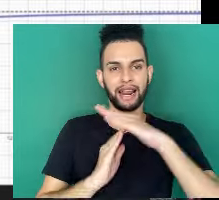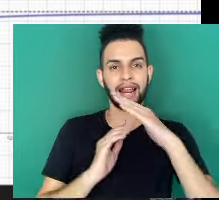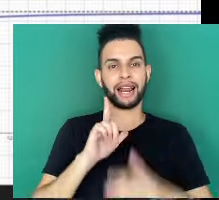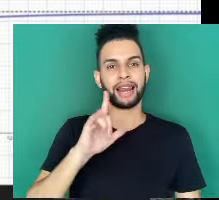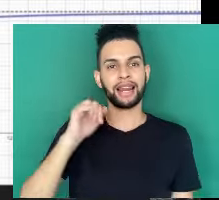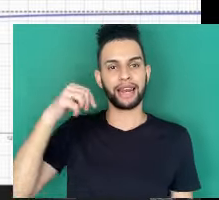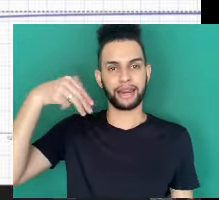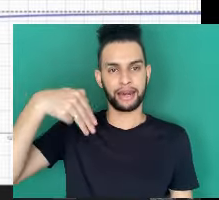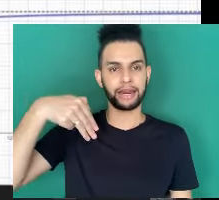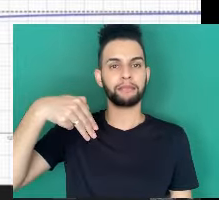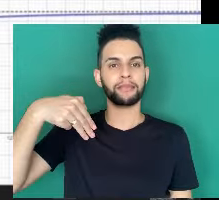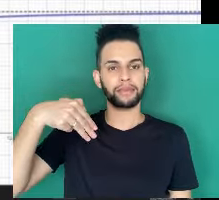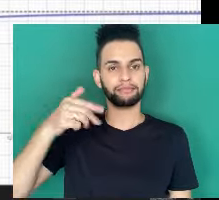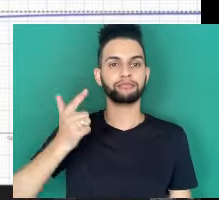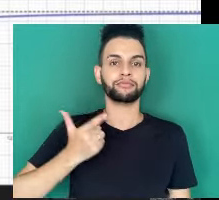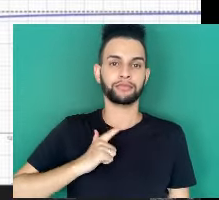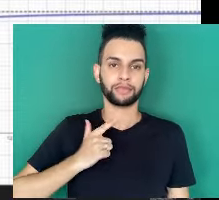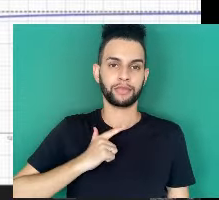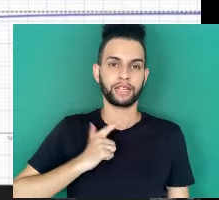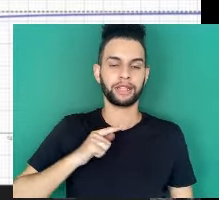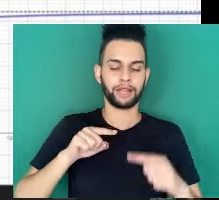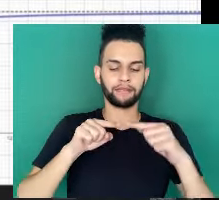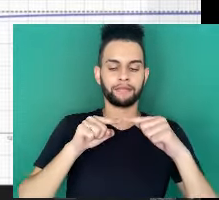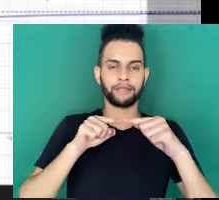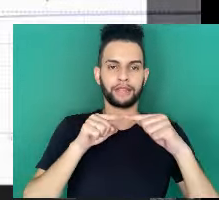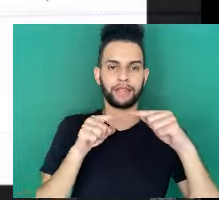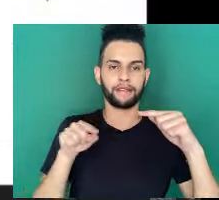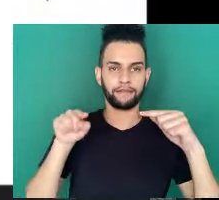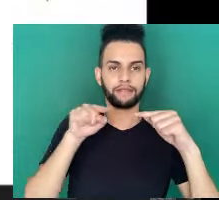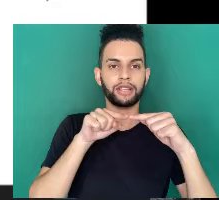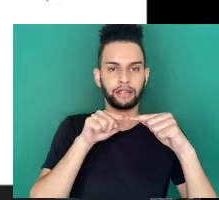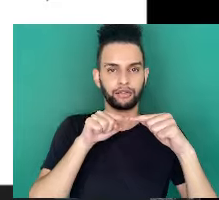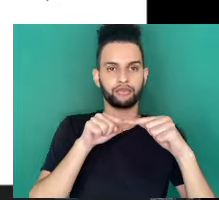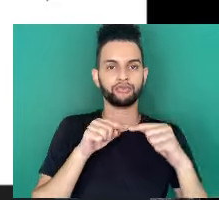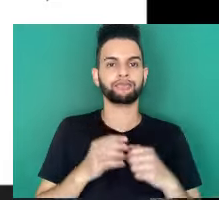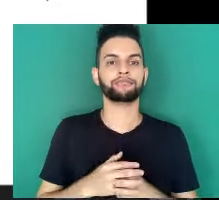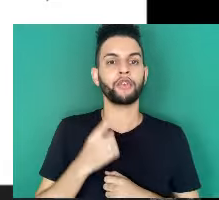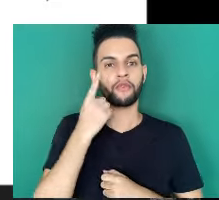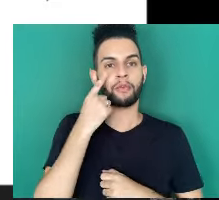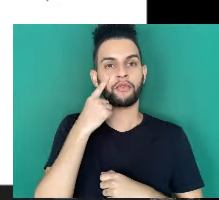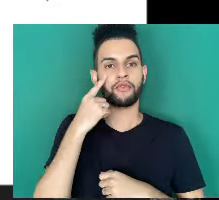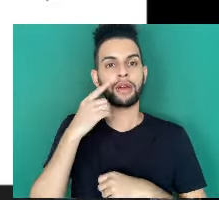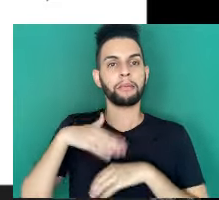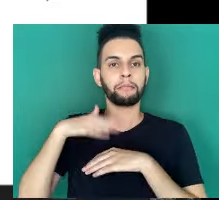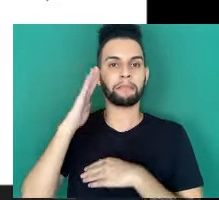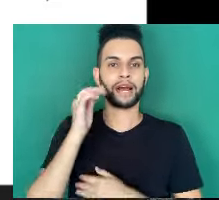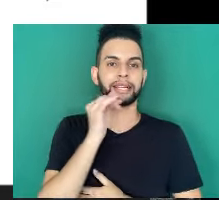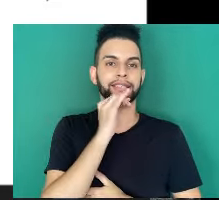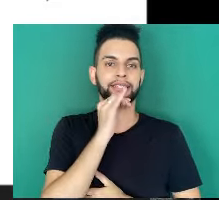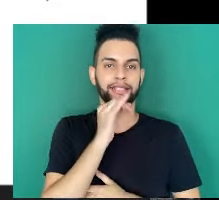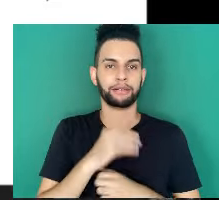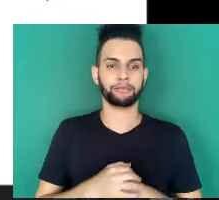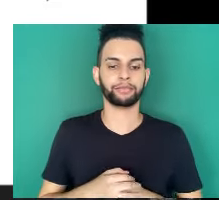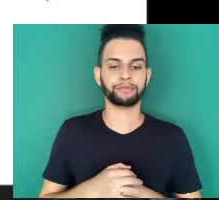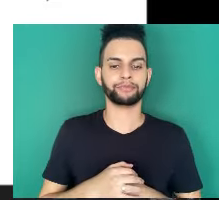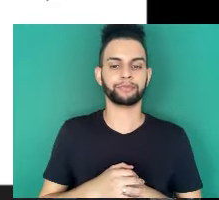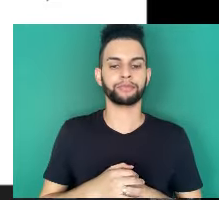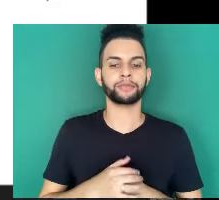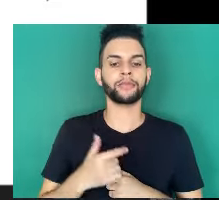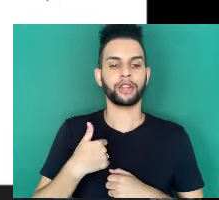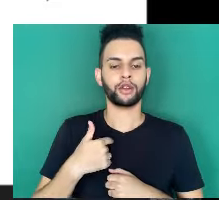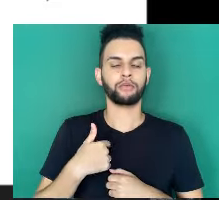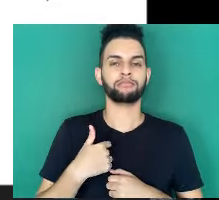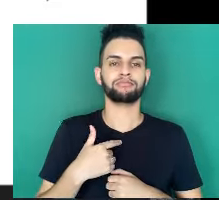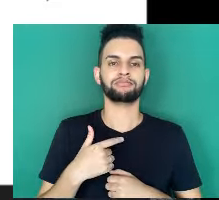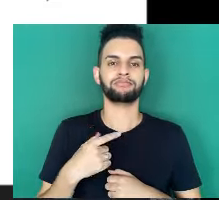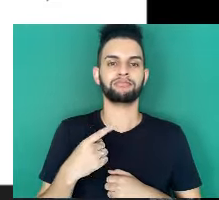gente diz que eles envolvem o infinito. Então, vamos ver mais alguns exemplos. Eu peguei aqui